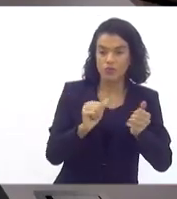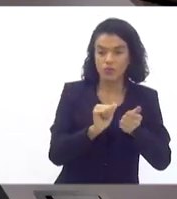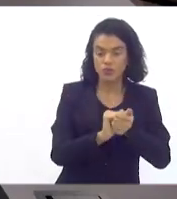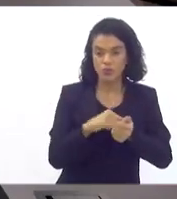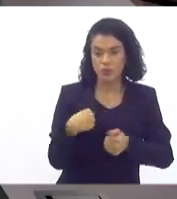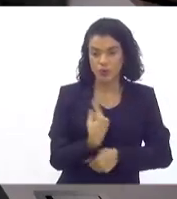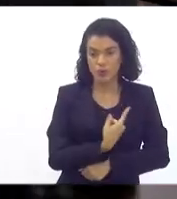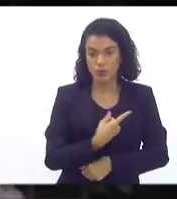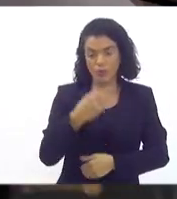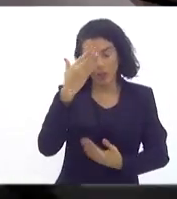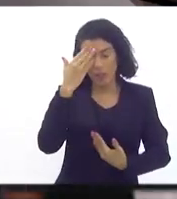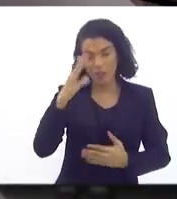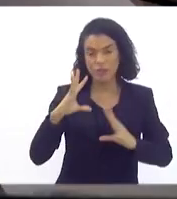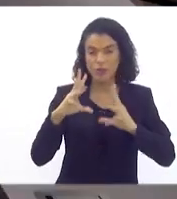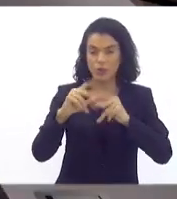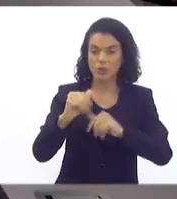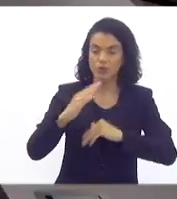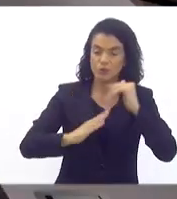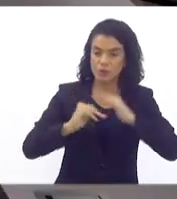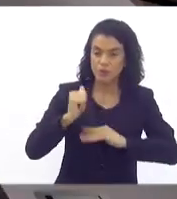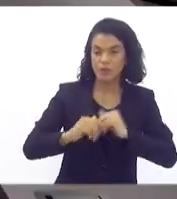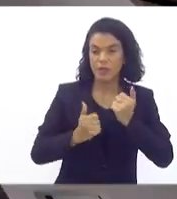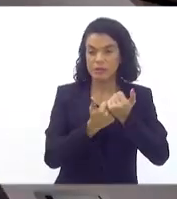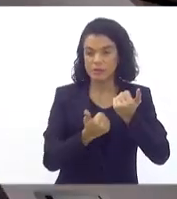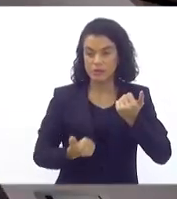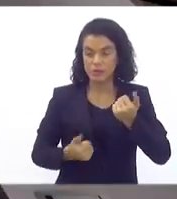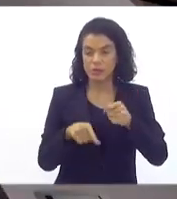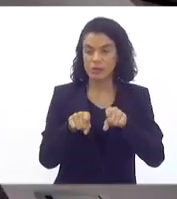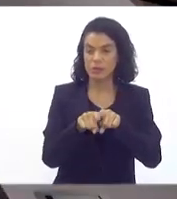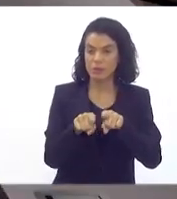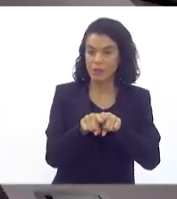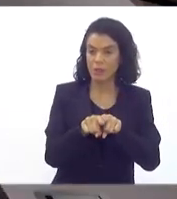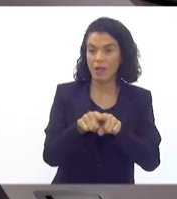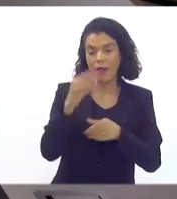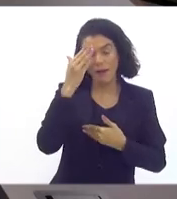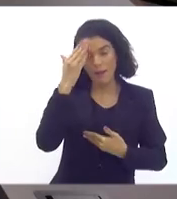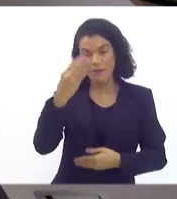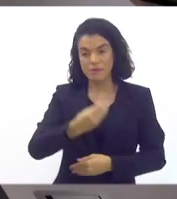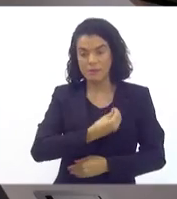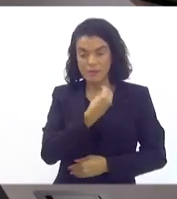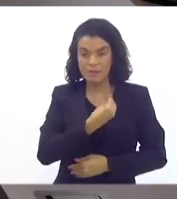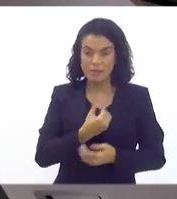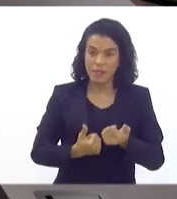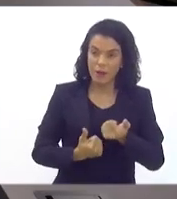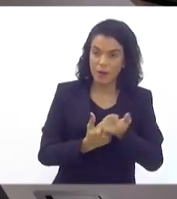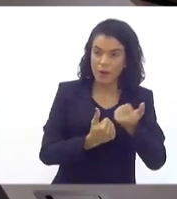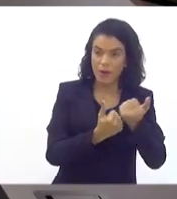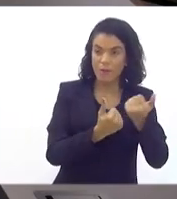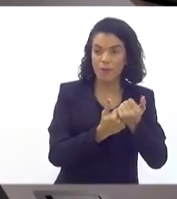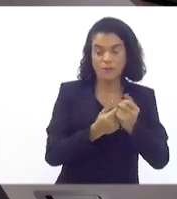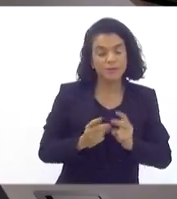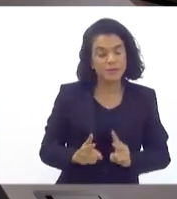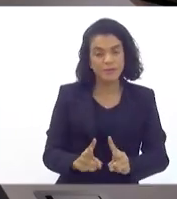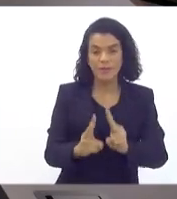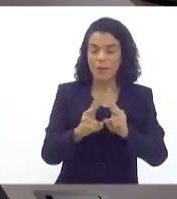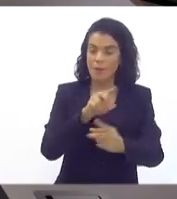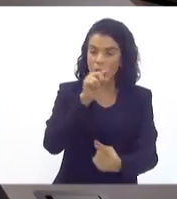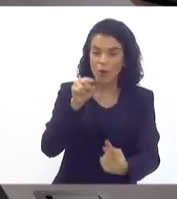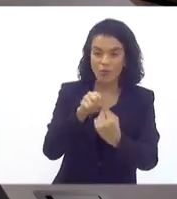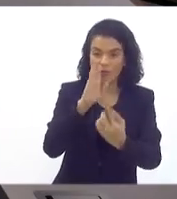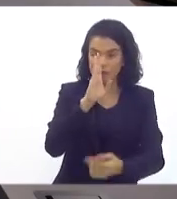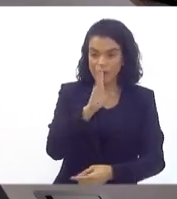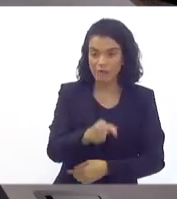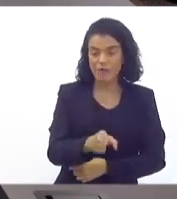Agradeço a todos os técnicos todas as assessorias agradeço a presença e a colaboração sempre pertinente objetiva